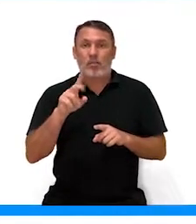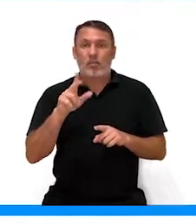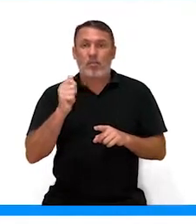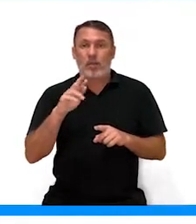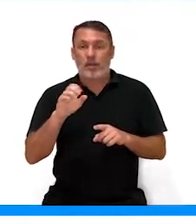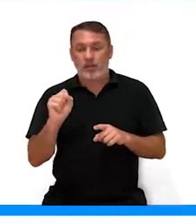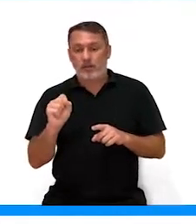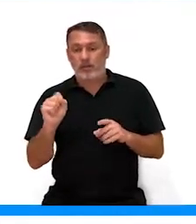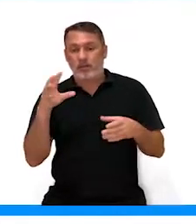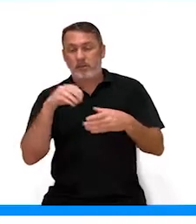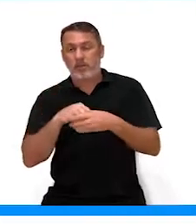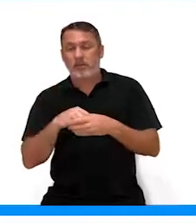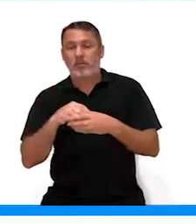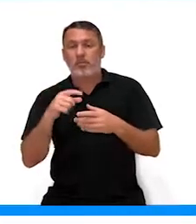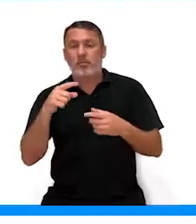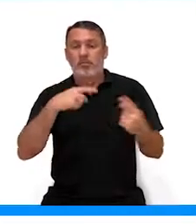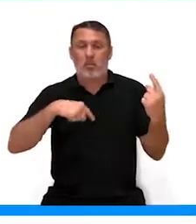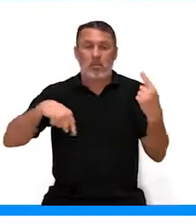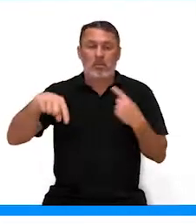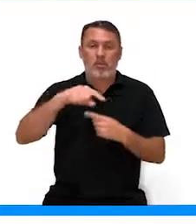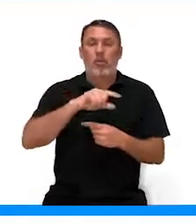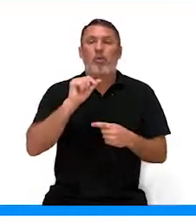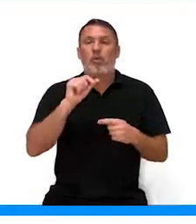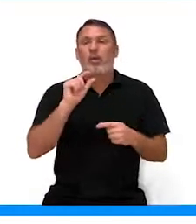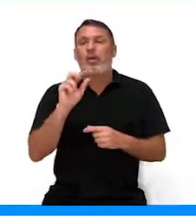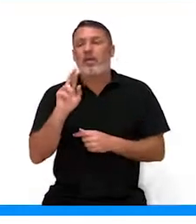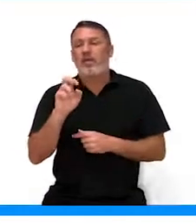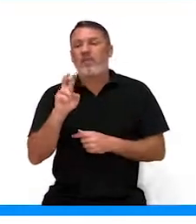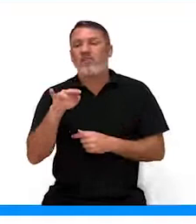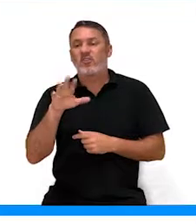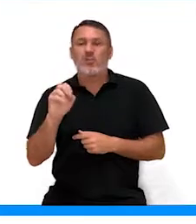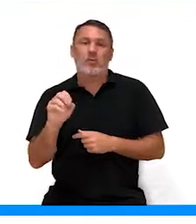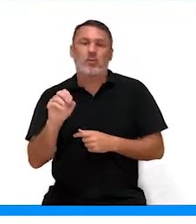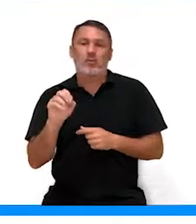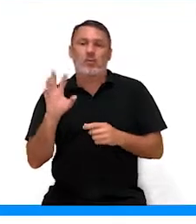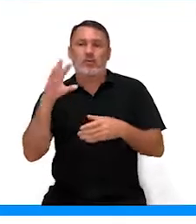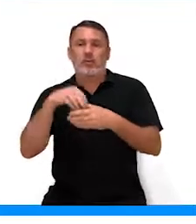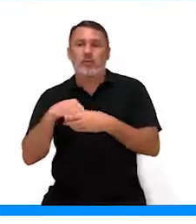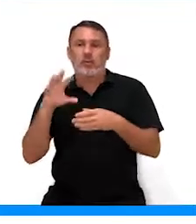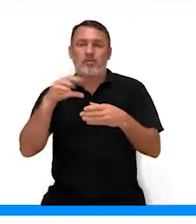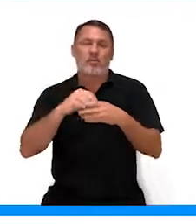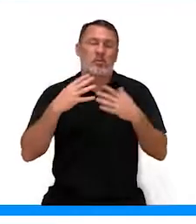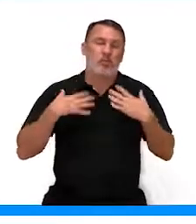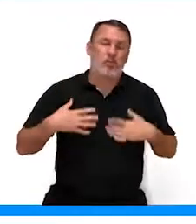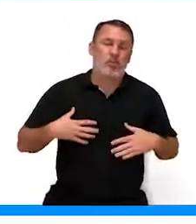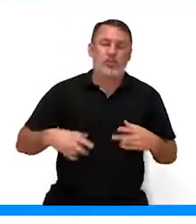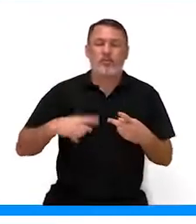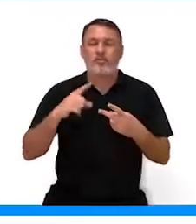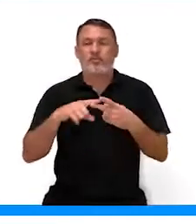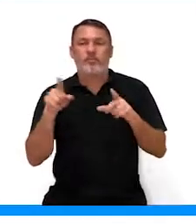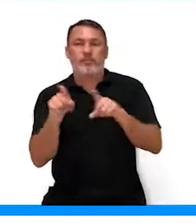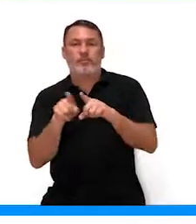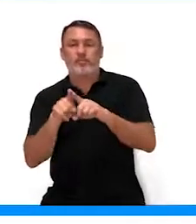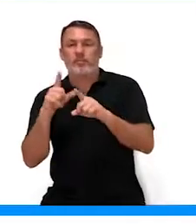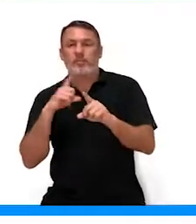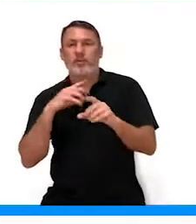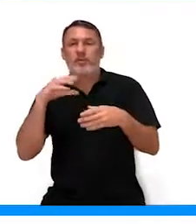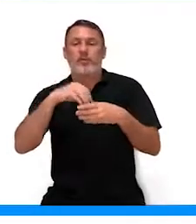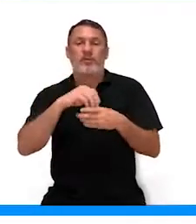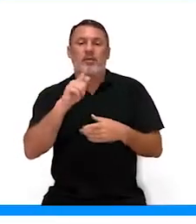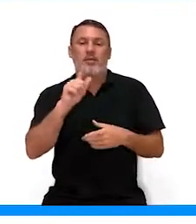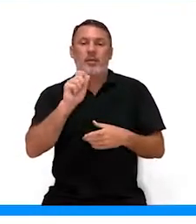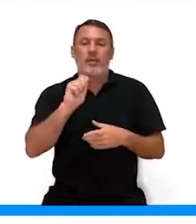epitélios glandulares. Os de revestimento, eles vão ter a função de revestir. Revestir externamente o